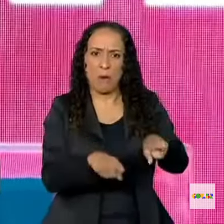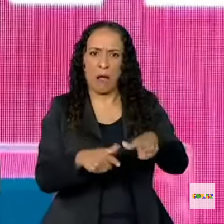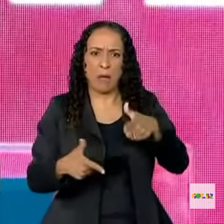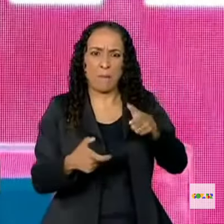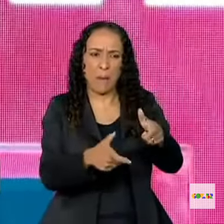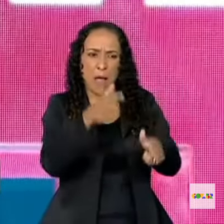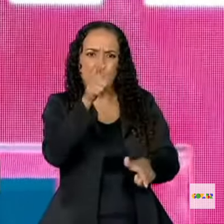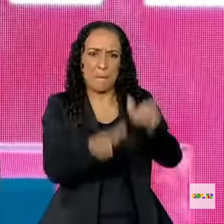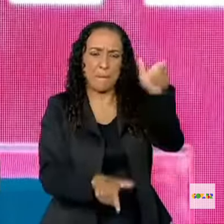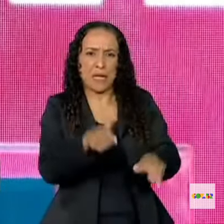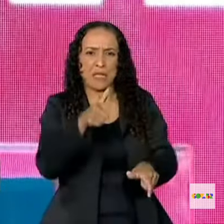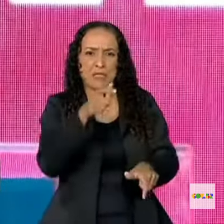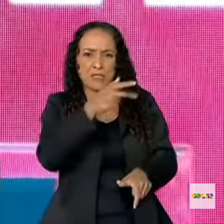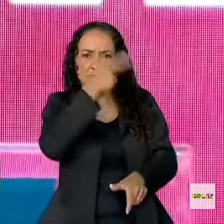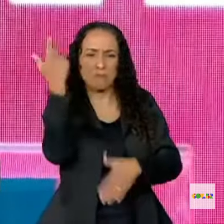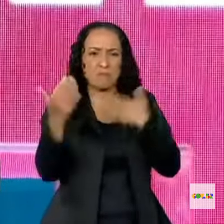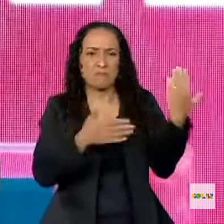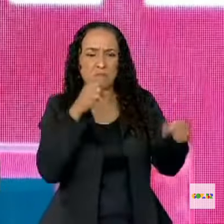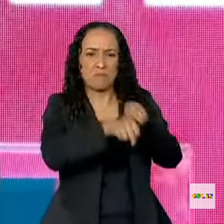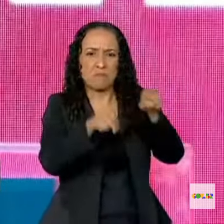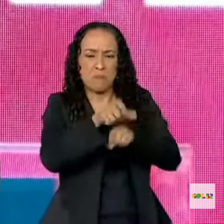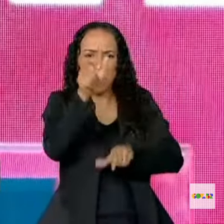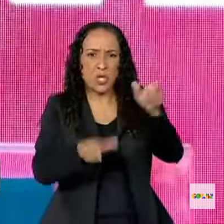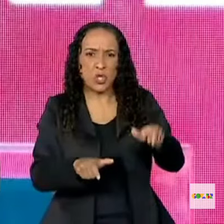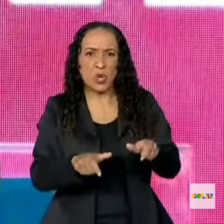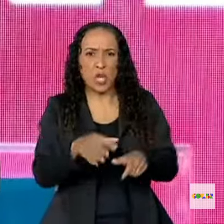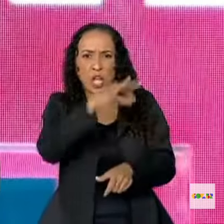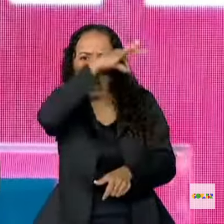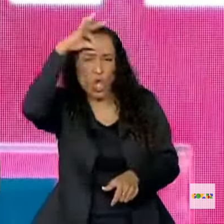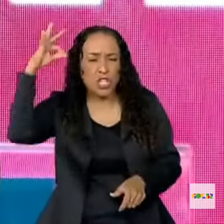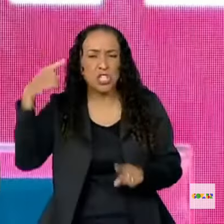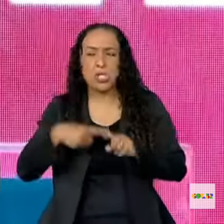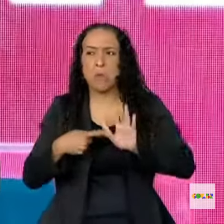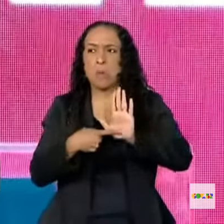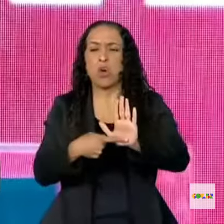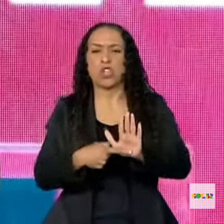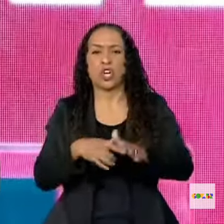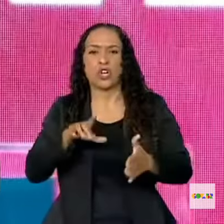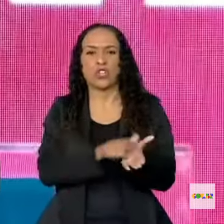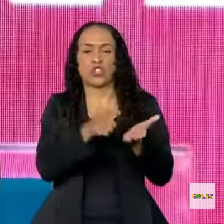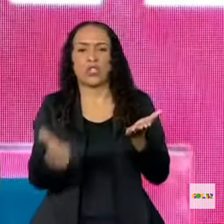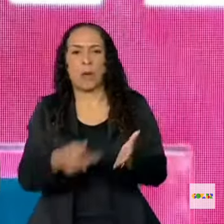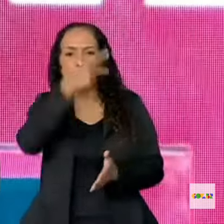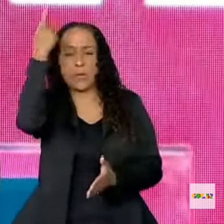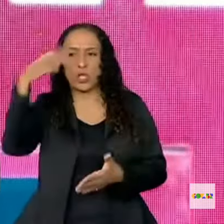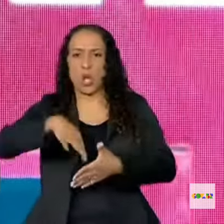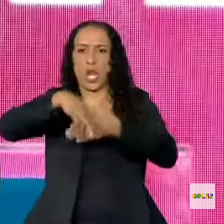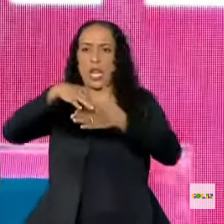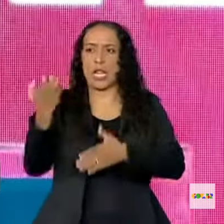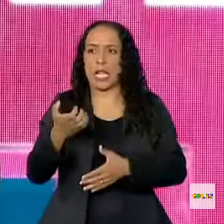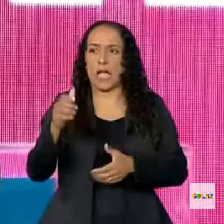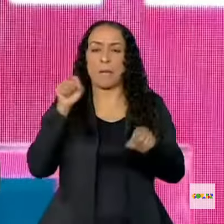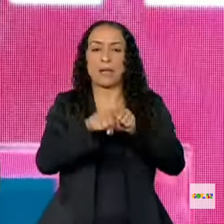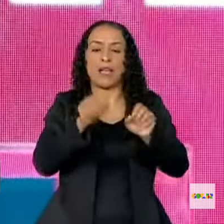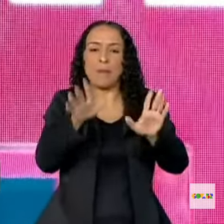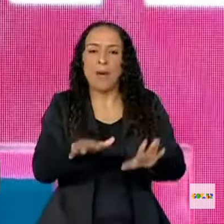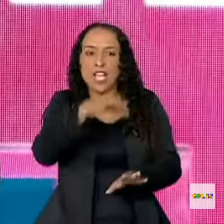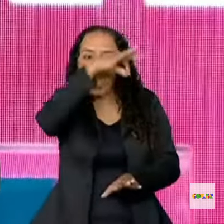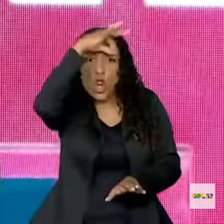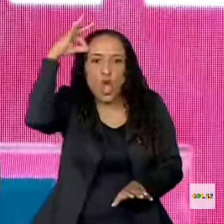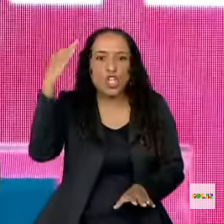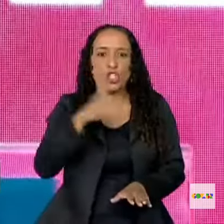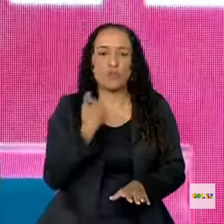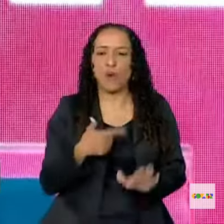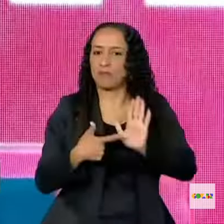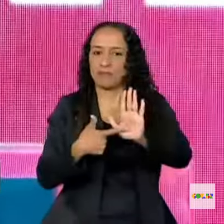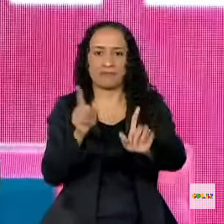pessoas inocentes porque só aparece nos jornais os líderes que eles querem matar mas as pessoas inocentes que morrem não aparece